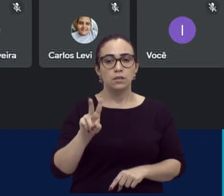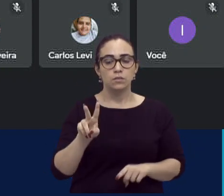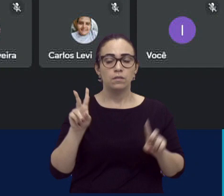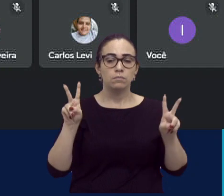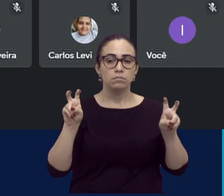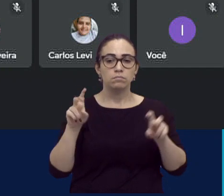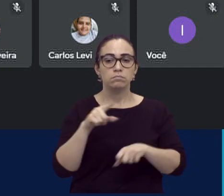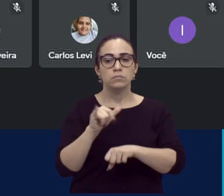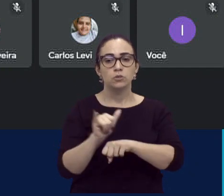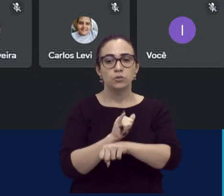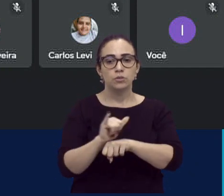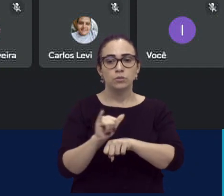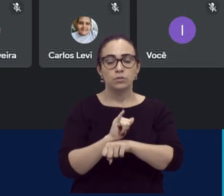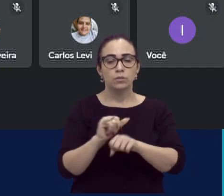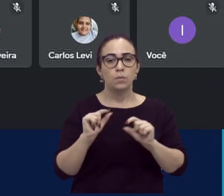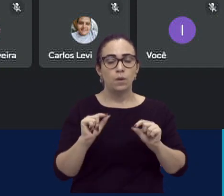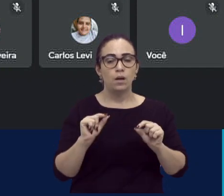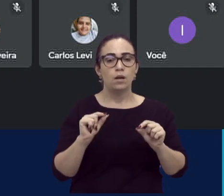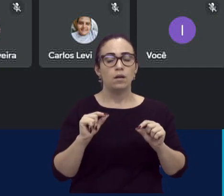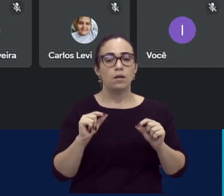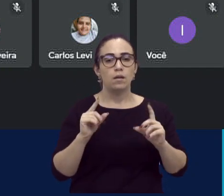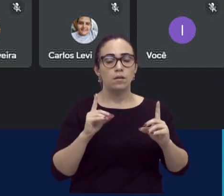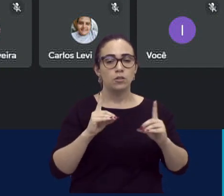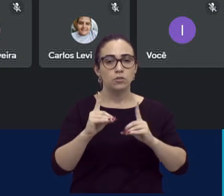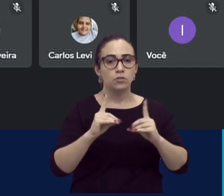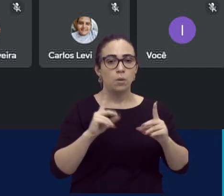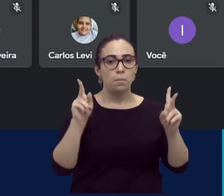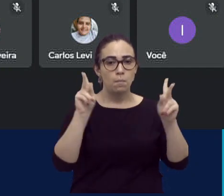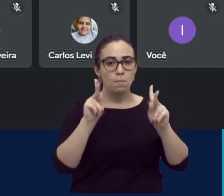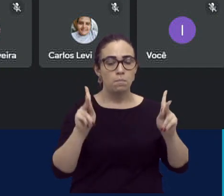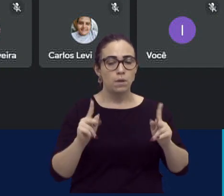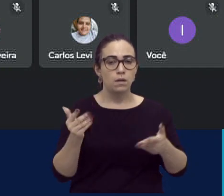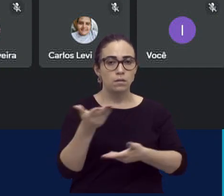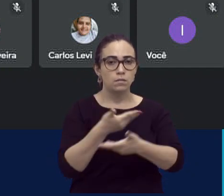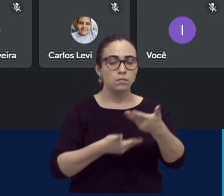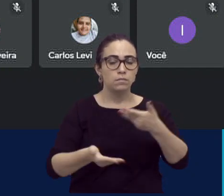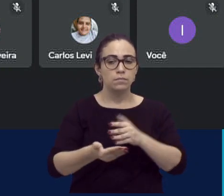de restauração de diálogos.